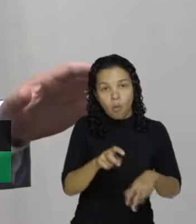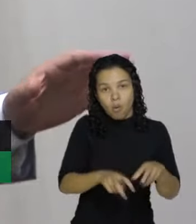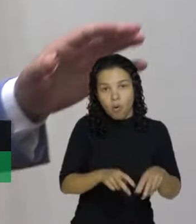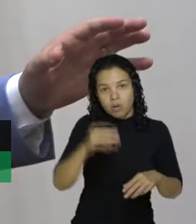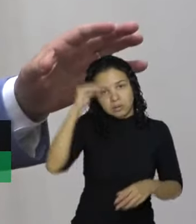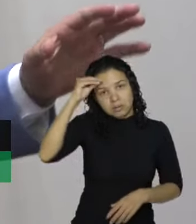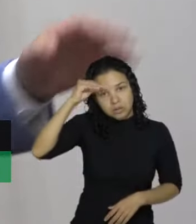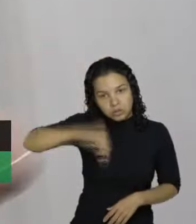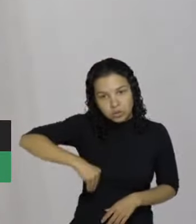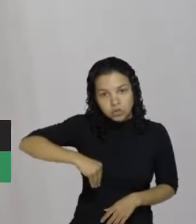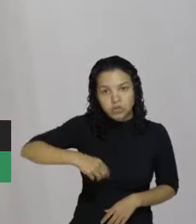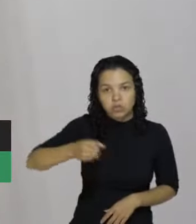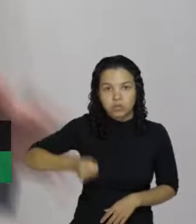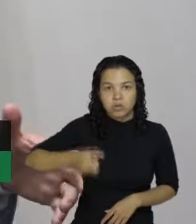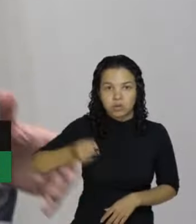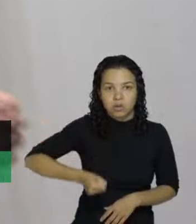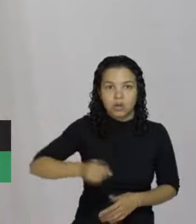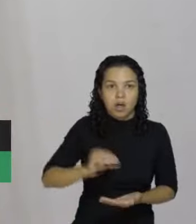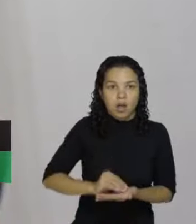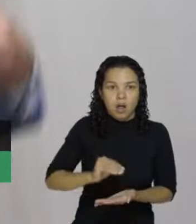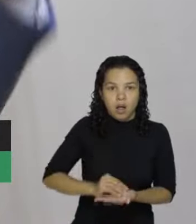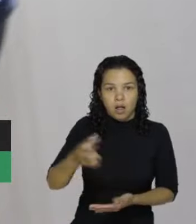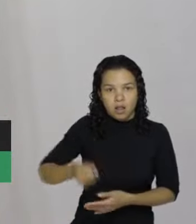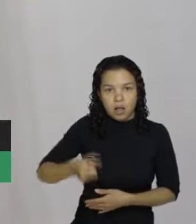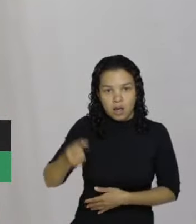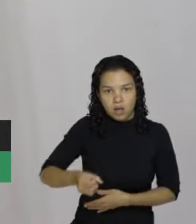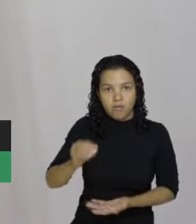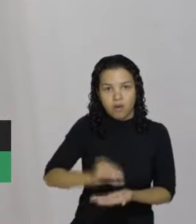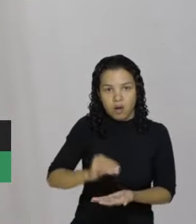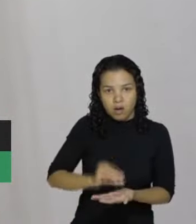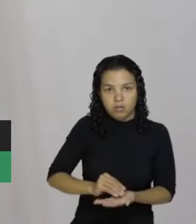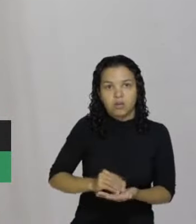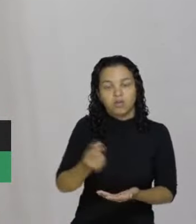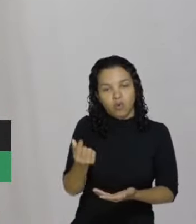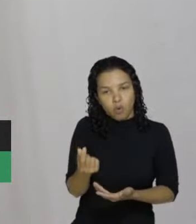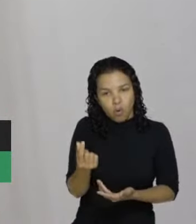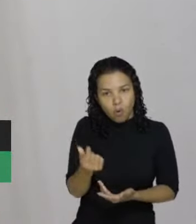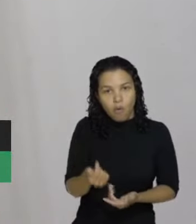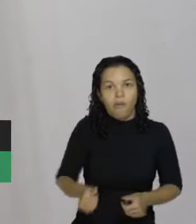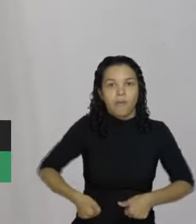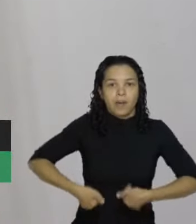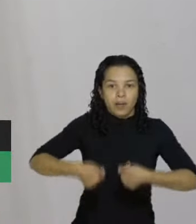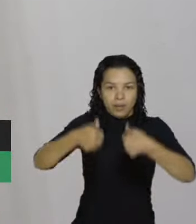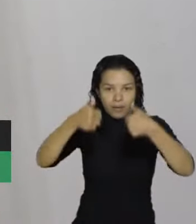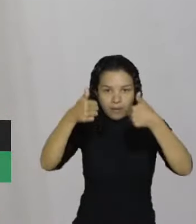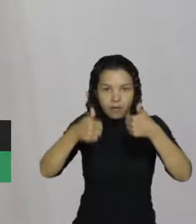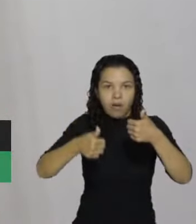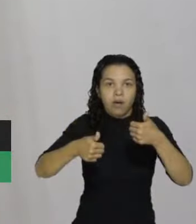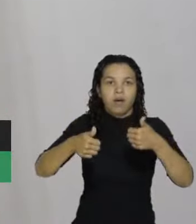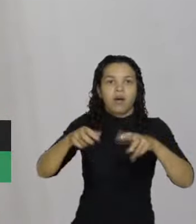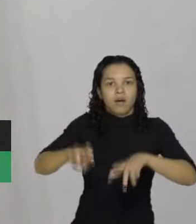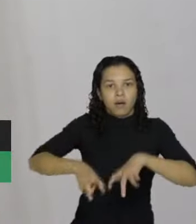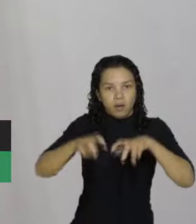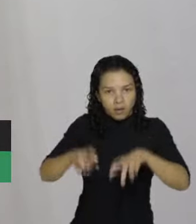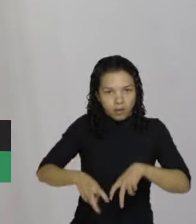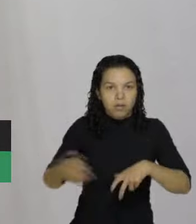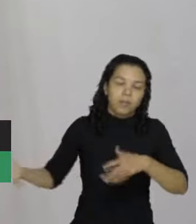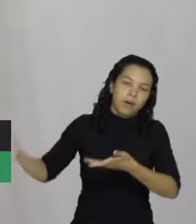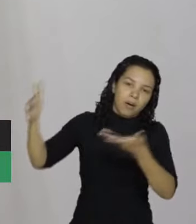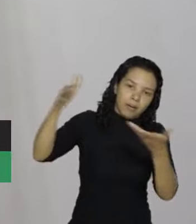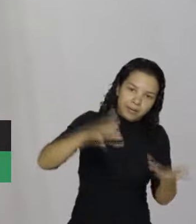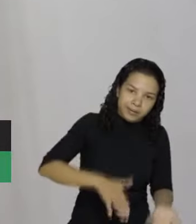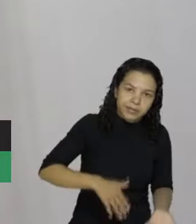da produção, faltava leite, o preço começava a melhorar e aí os agricultores, quando respiravam, entrava leite de fora mais